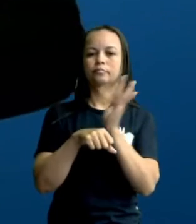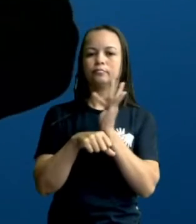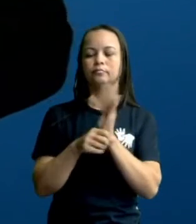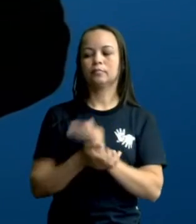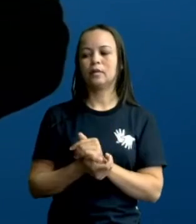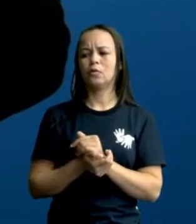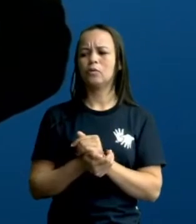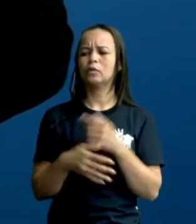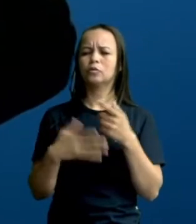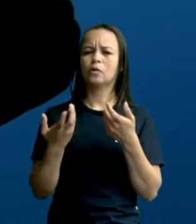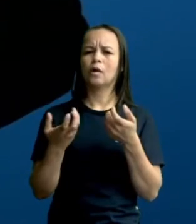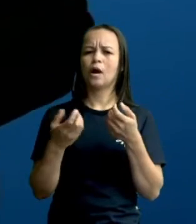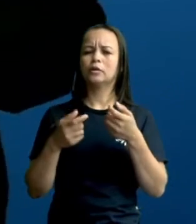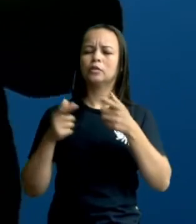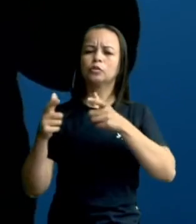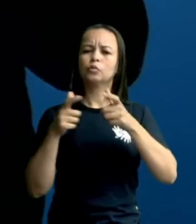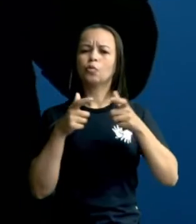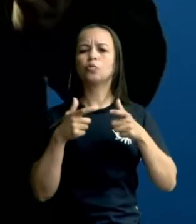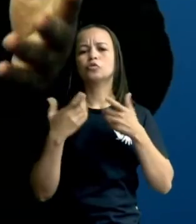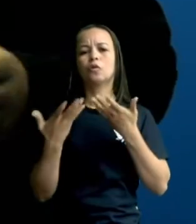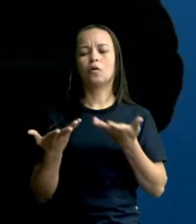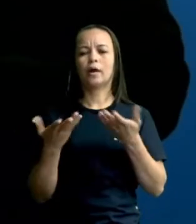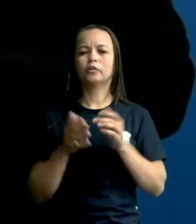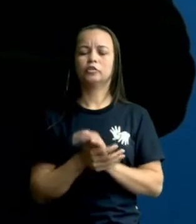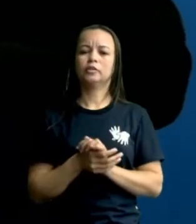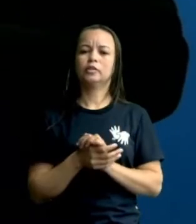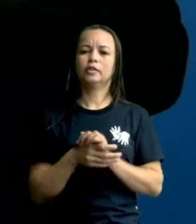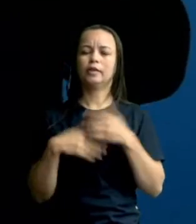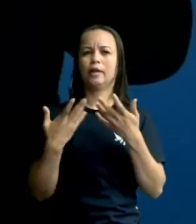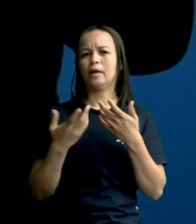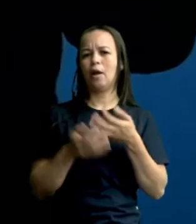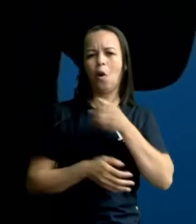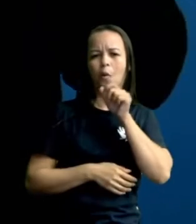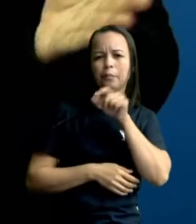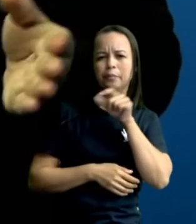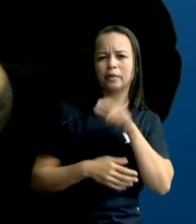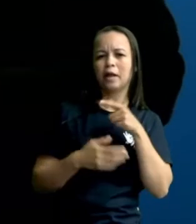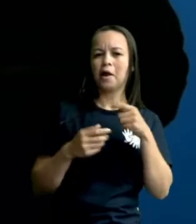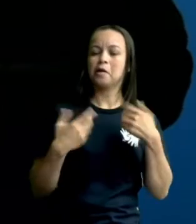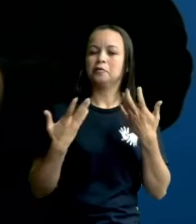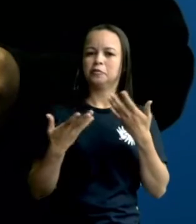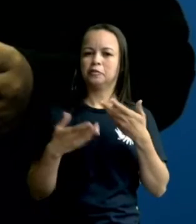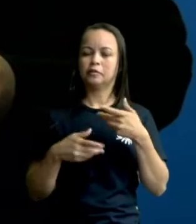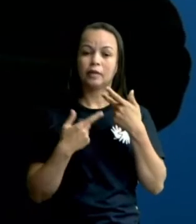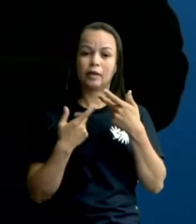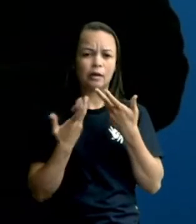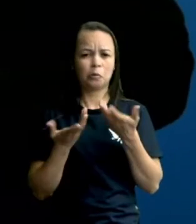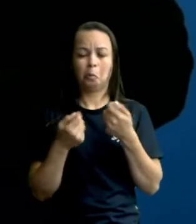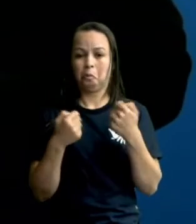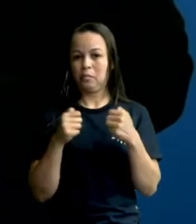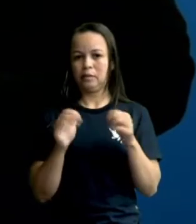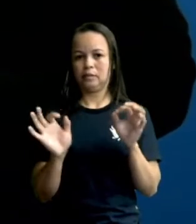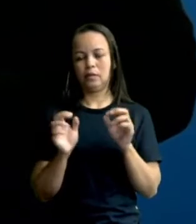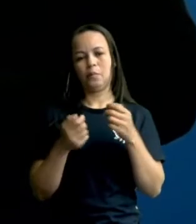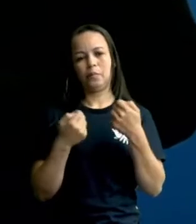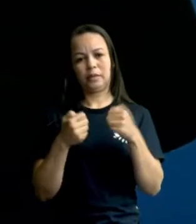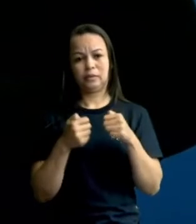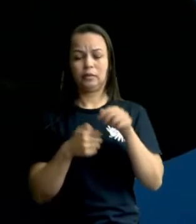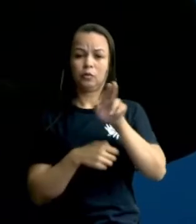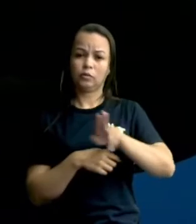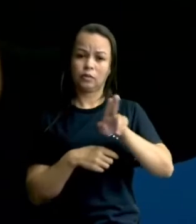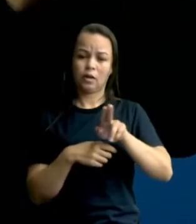alguns espetáculos, né? Alguns espetáculos, como de comédia, alguns outros espetáculos, você poderia até utilizar